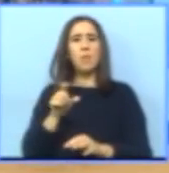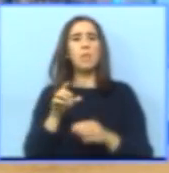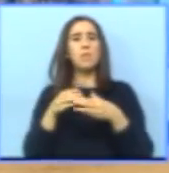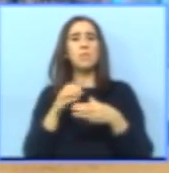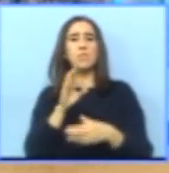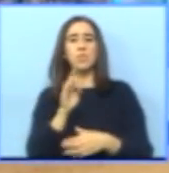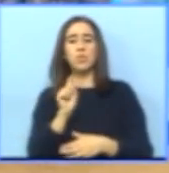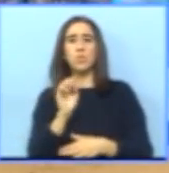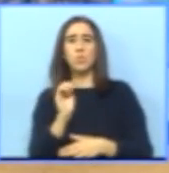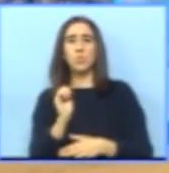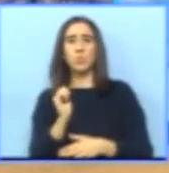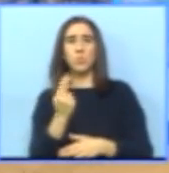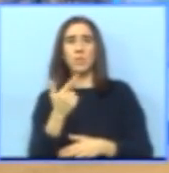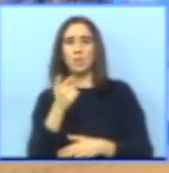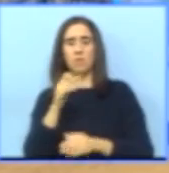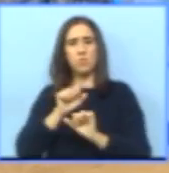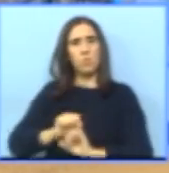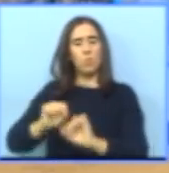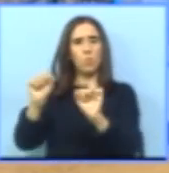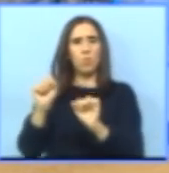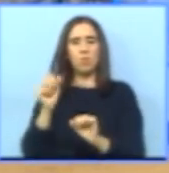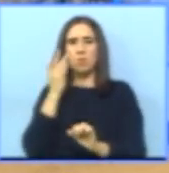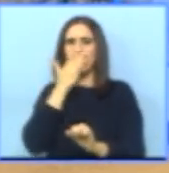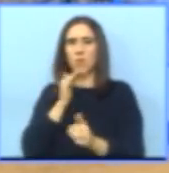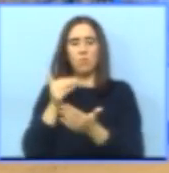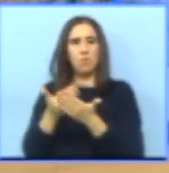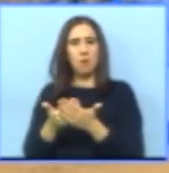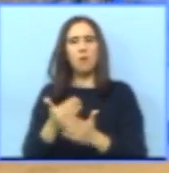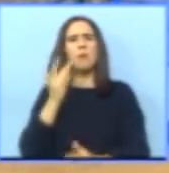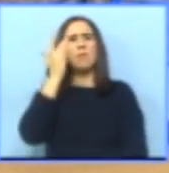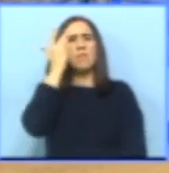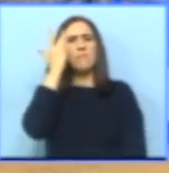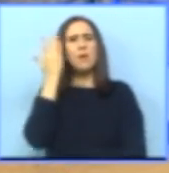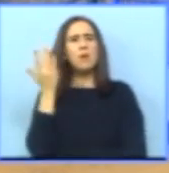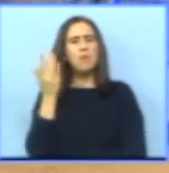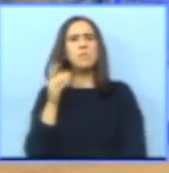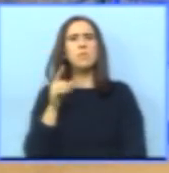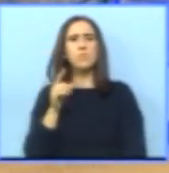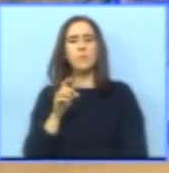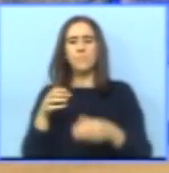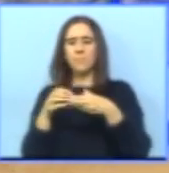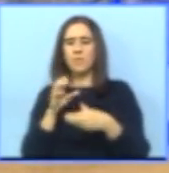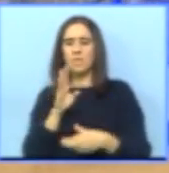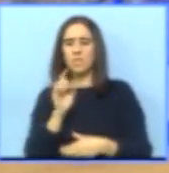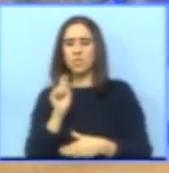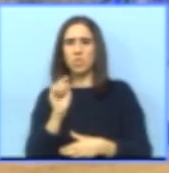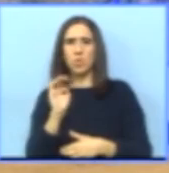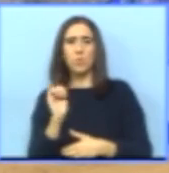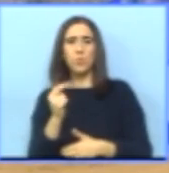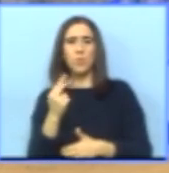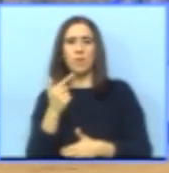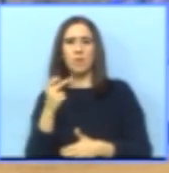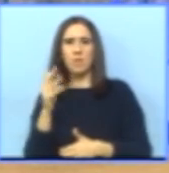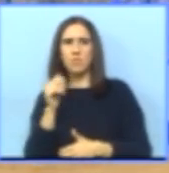e criou-se um mito negro. E é muito fácil, normalmente, quando se fala dos jesuítas, ou se é a favor ou se é contra. É